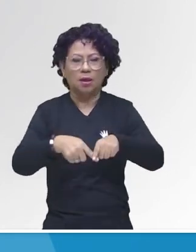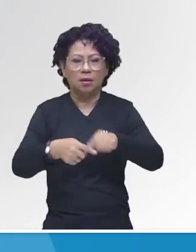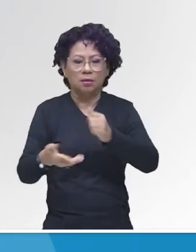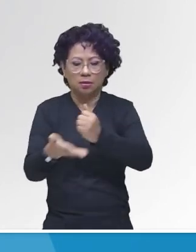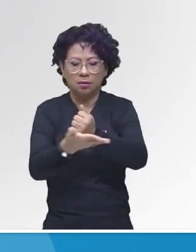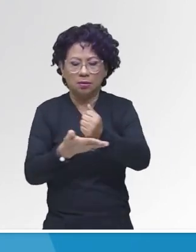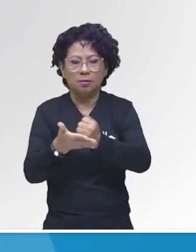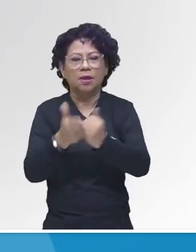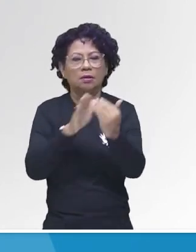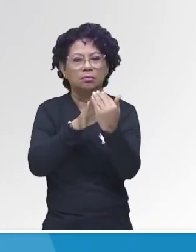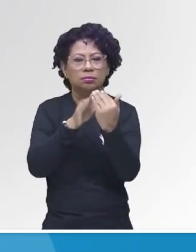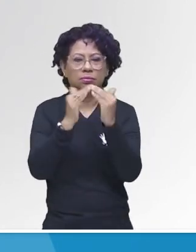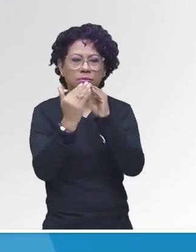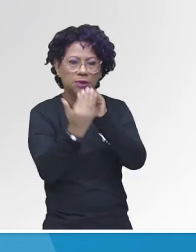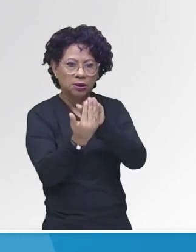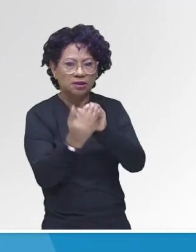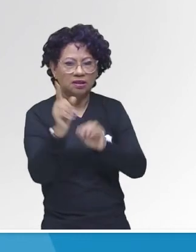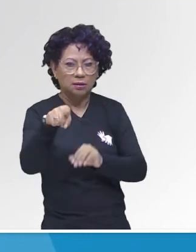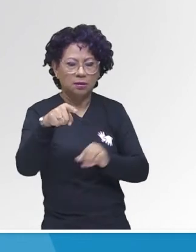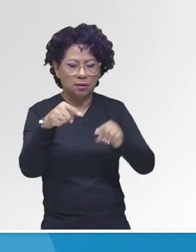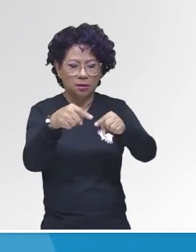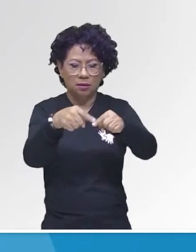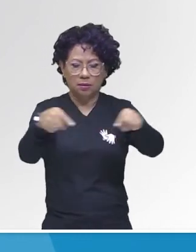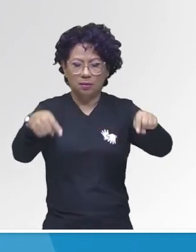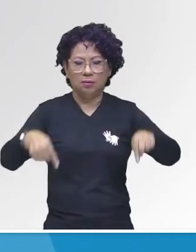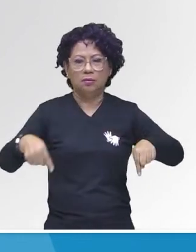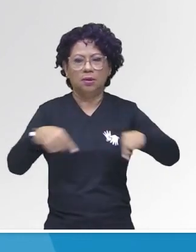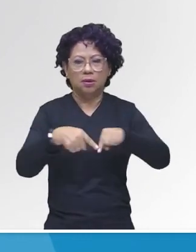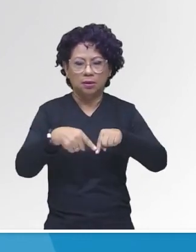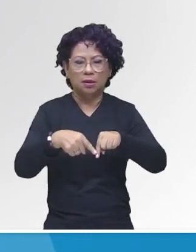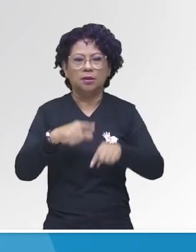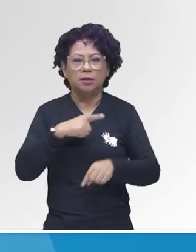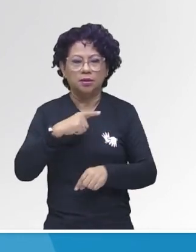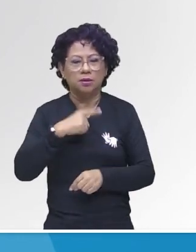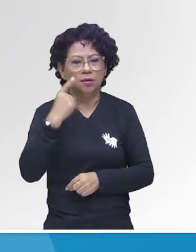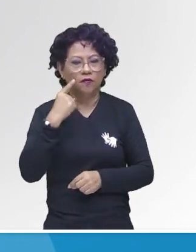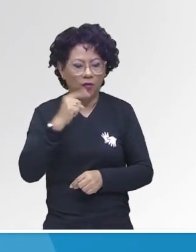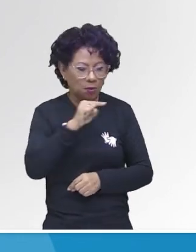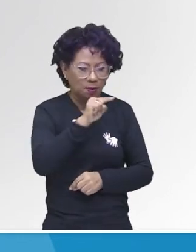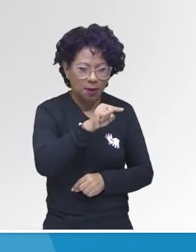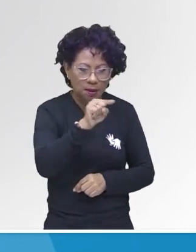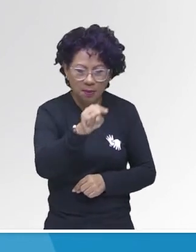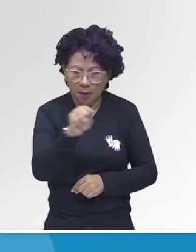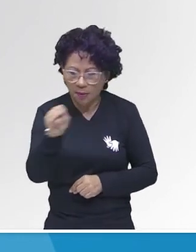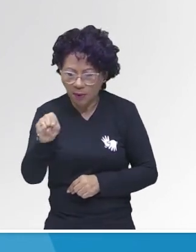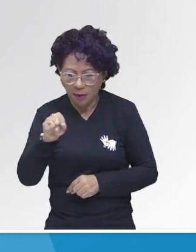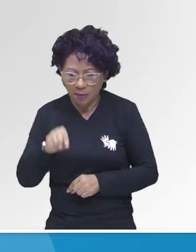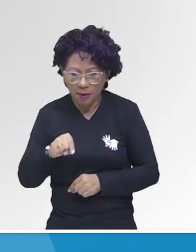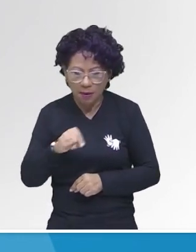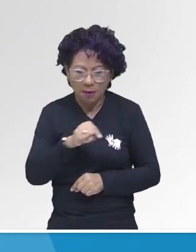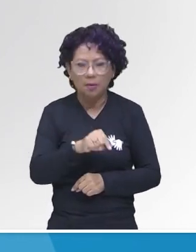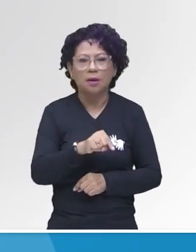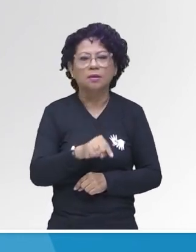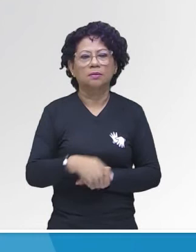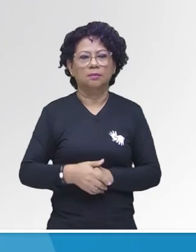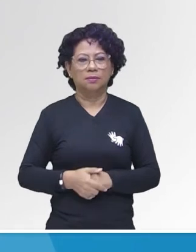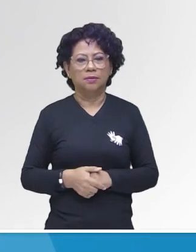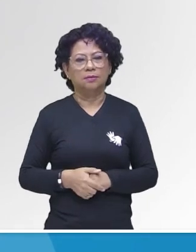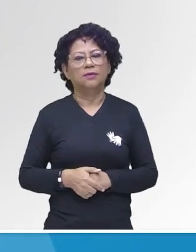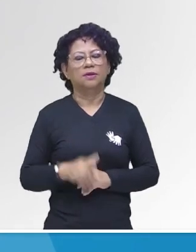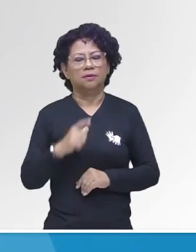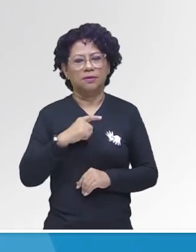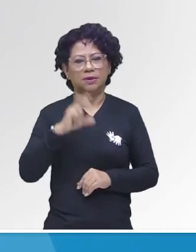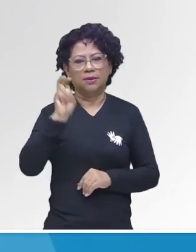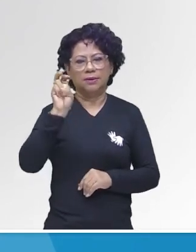é quadrangular, é um quadrado, né? Nós temos, então, ao todo aí, ó, você pode contar comigo aí, 1, 2, 3, 4,